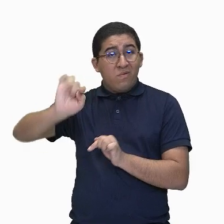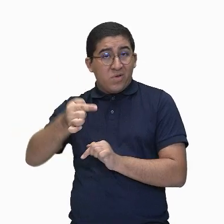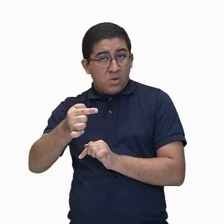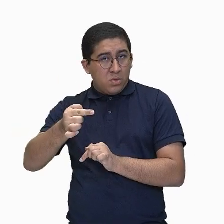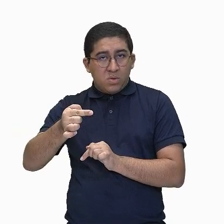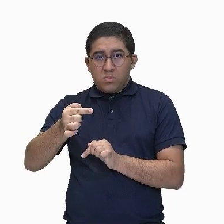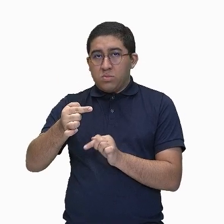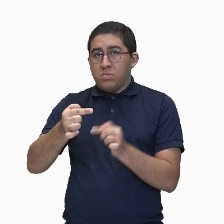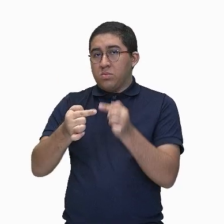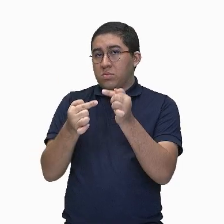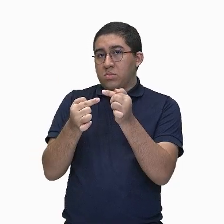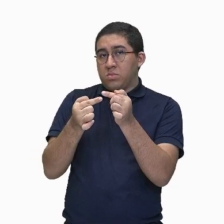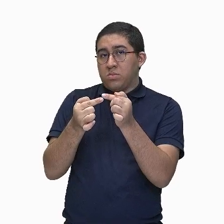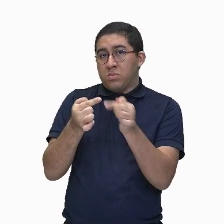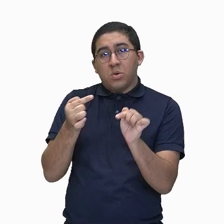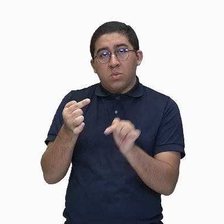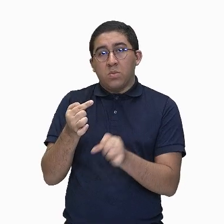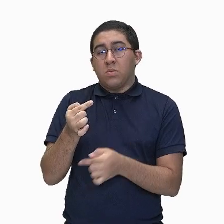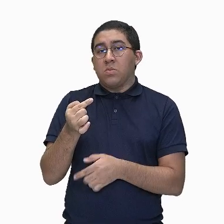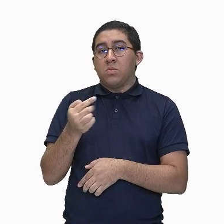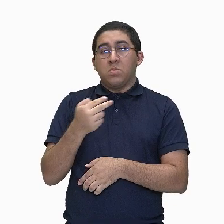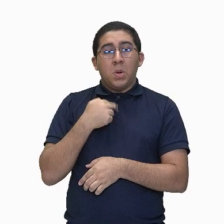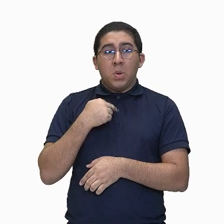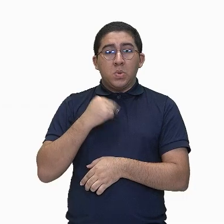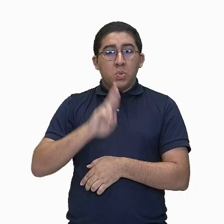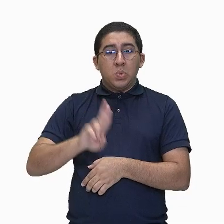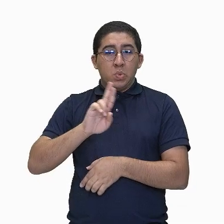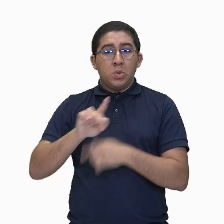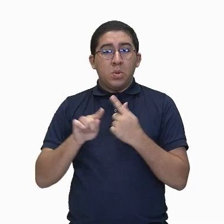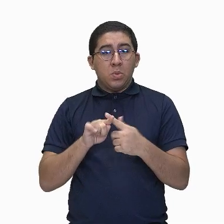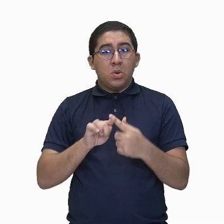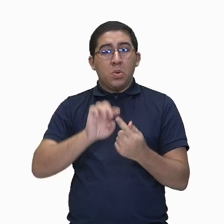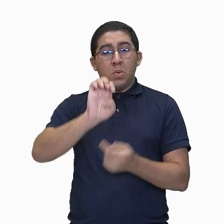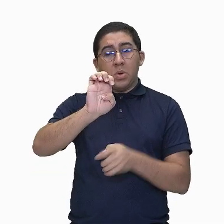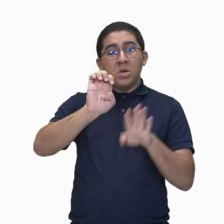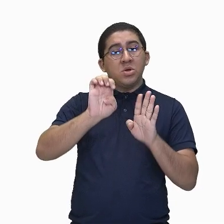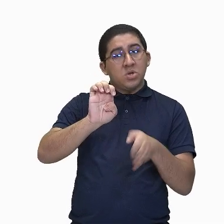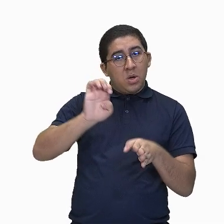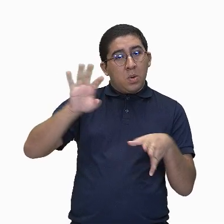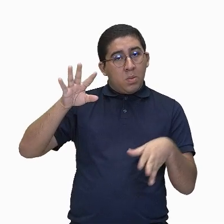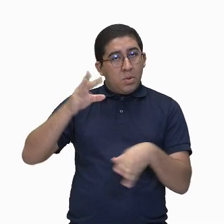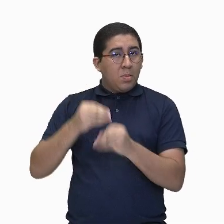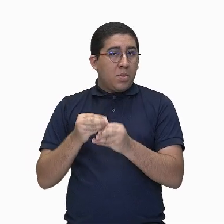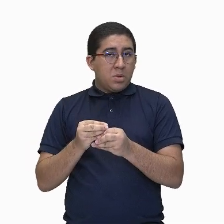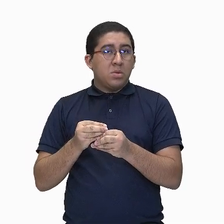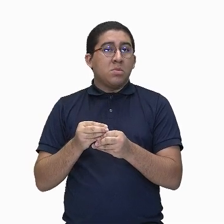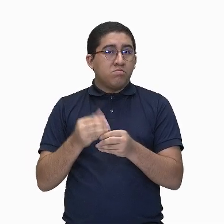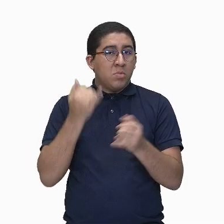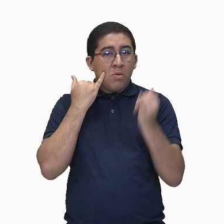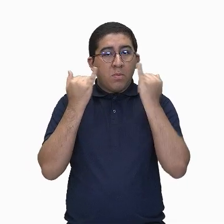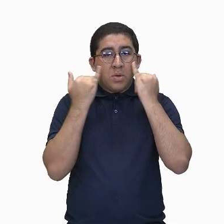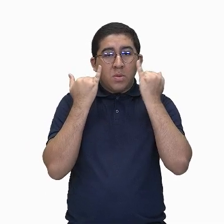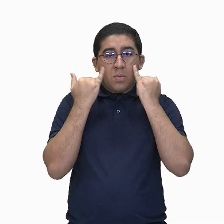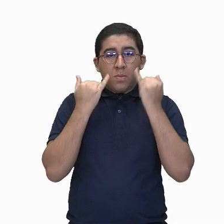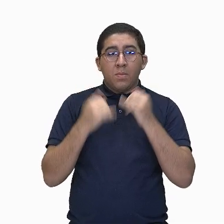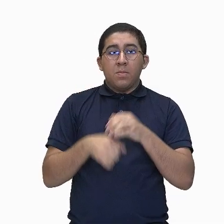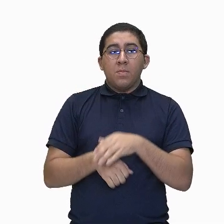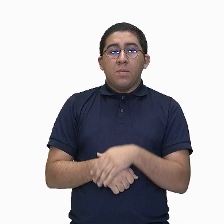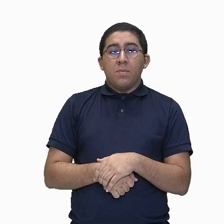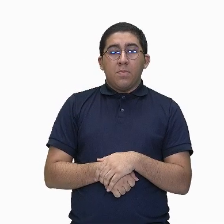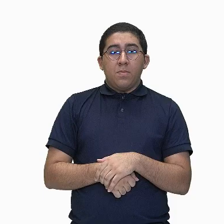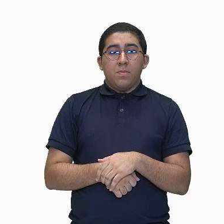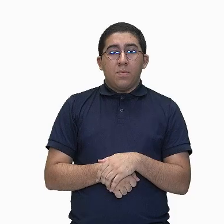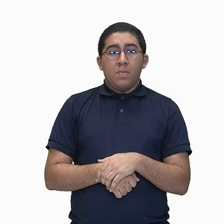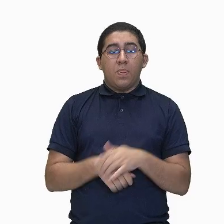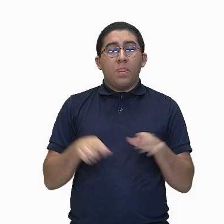certo? Porque o e, ele já está adicionando essa informação a mais e, além disso, ela já está fazendo essa